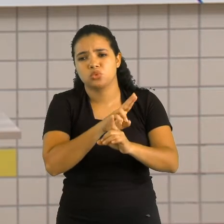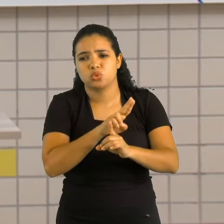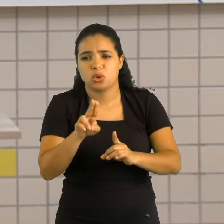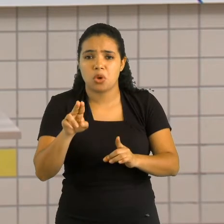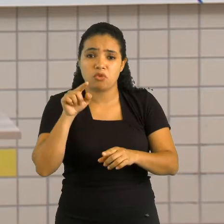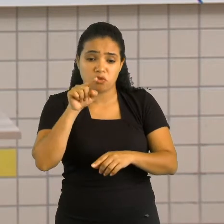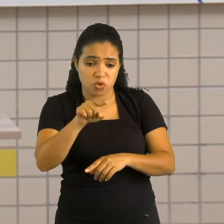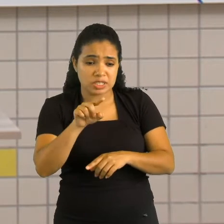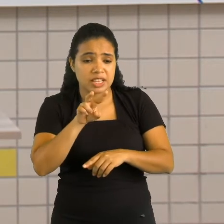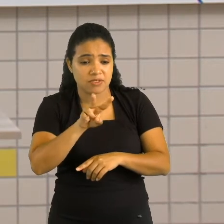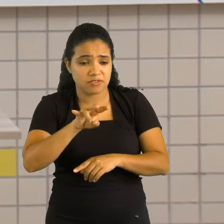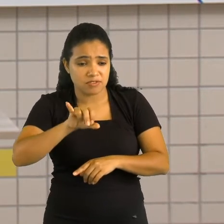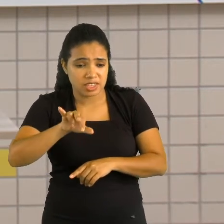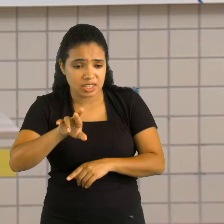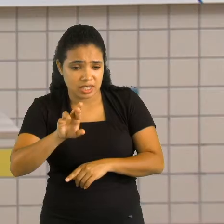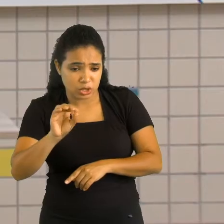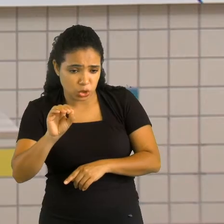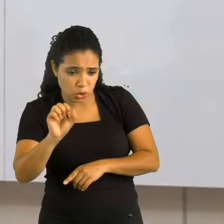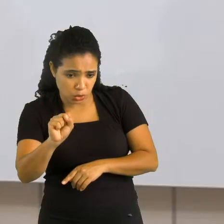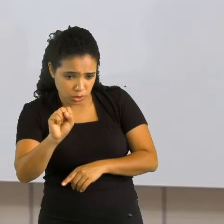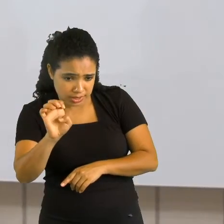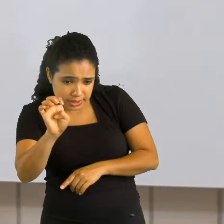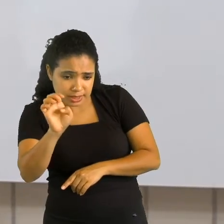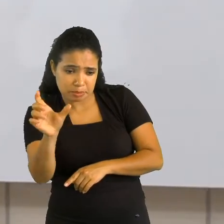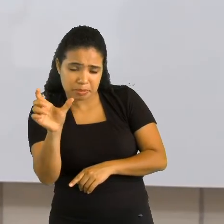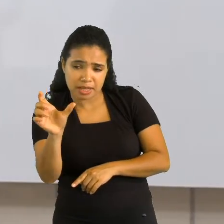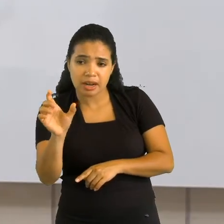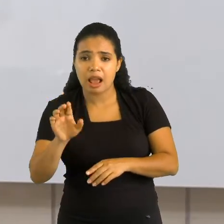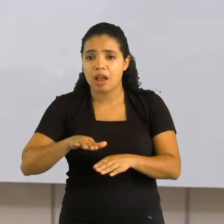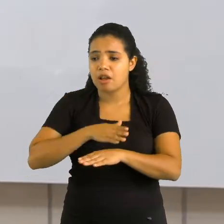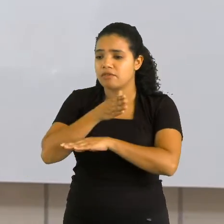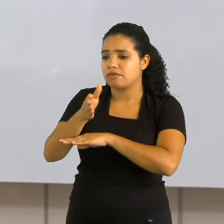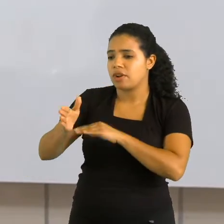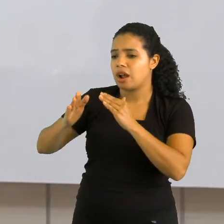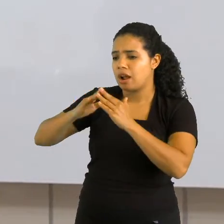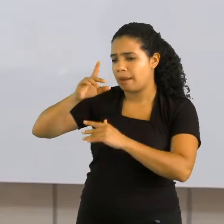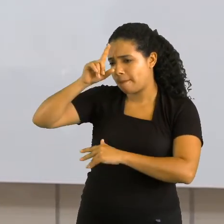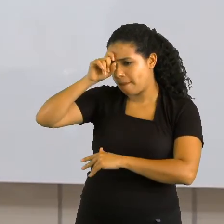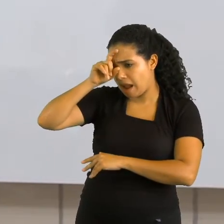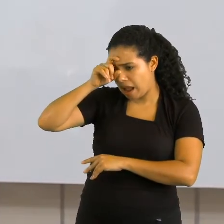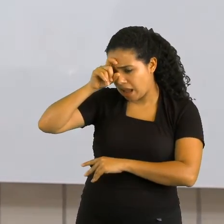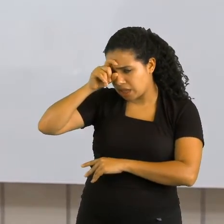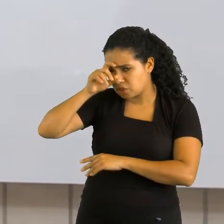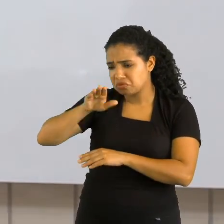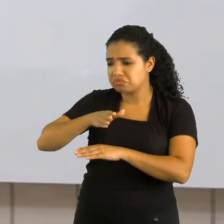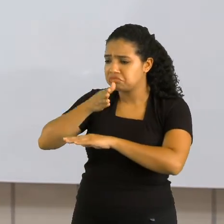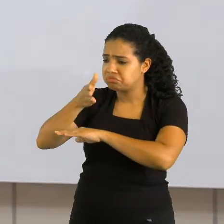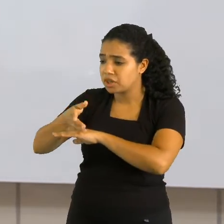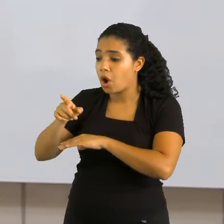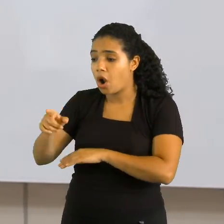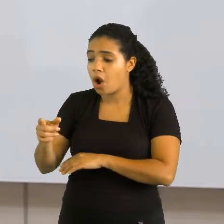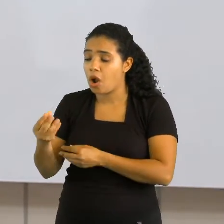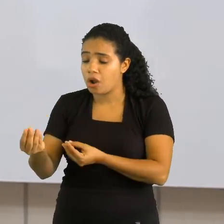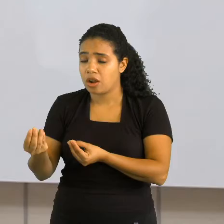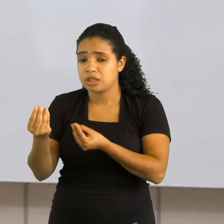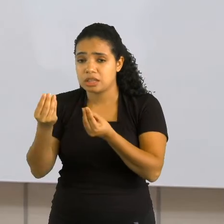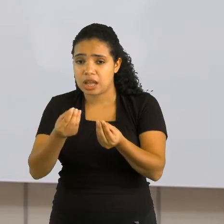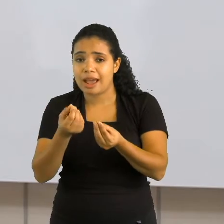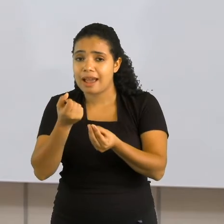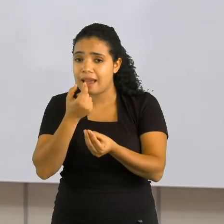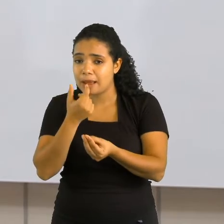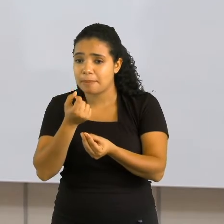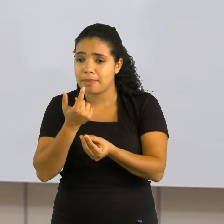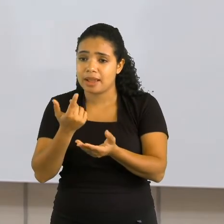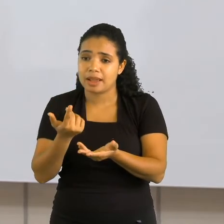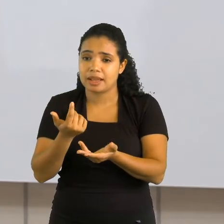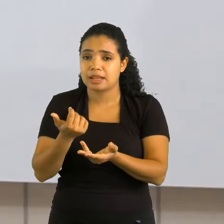a virose. Às vezes a gente vai até ao médico, né? Lá, e ele fala assim, não, vou te passar, você beba